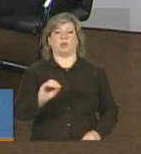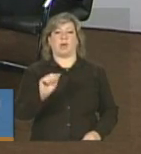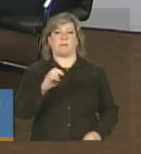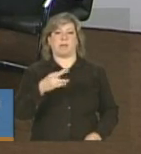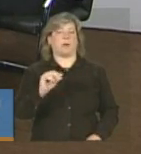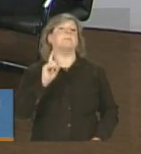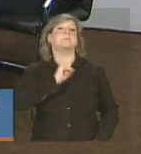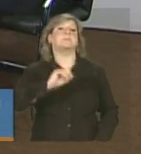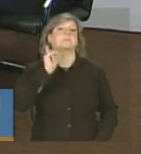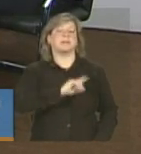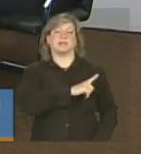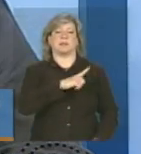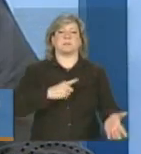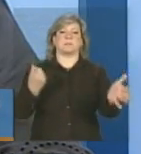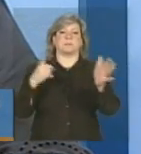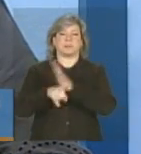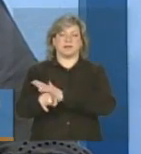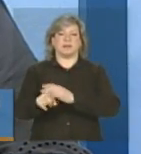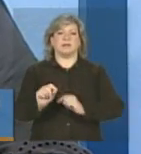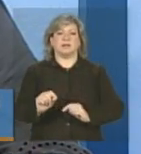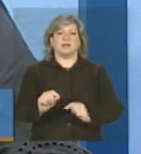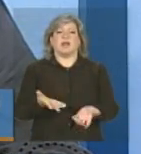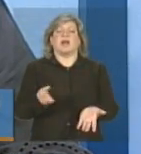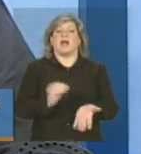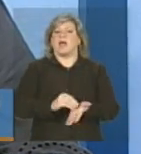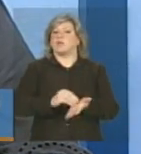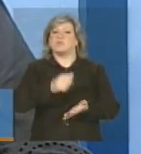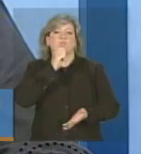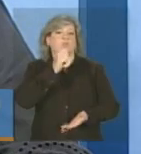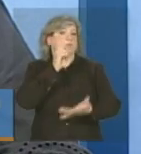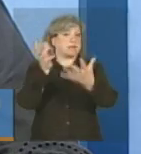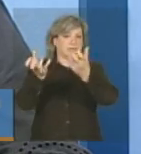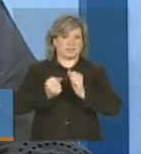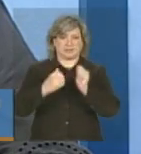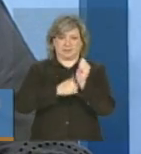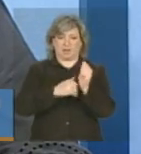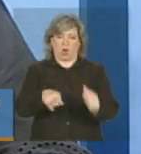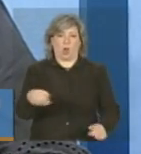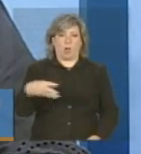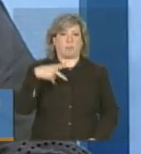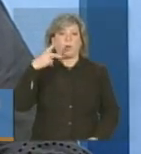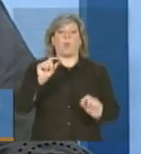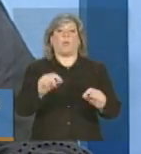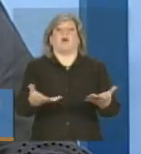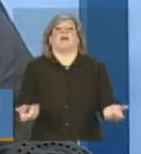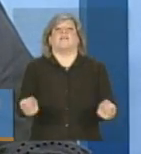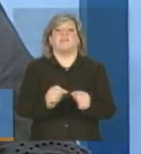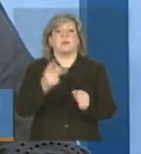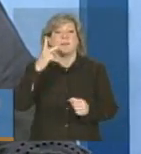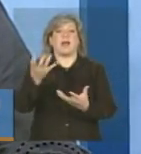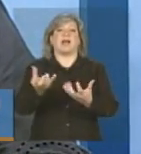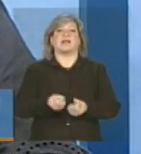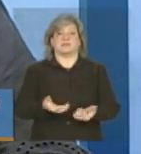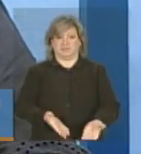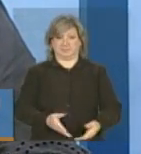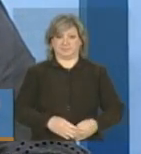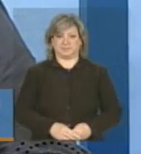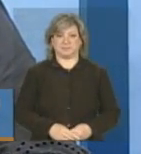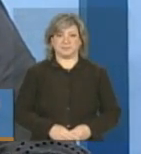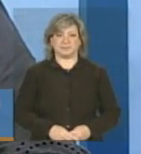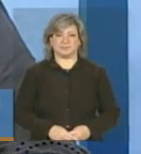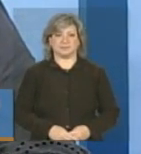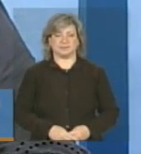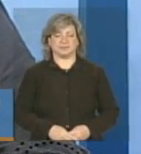Gerais. Pergunta é: ainda não recebi a senha da nova política. O que fazer para recebê-la?